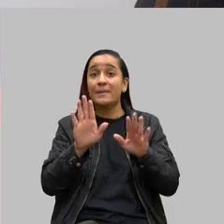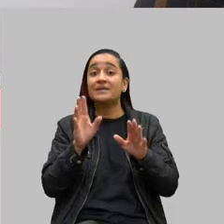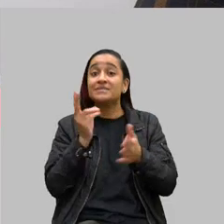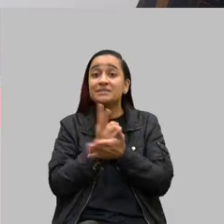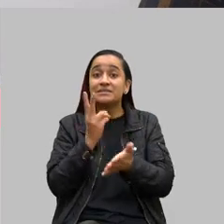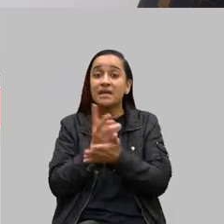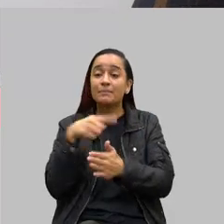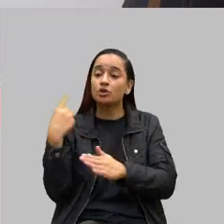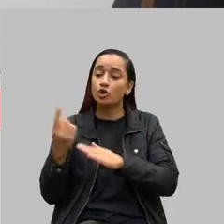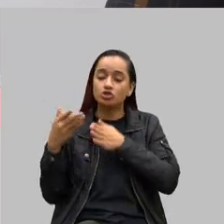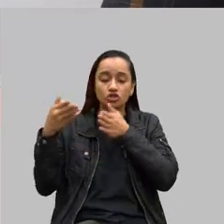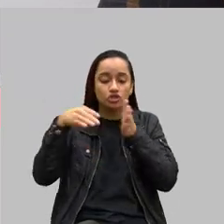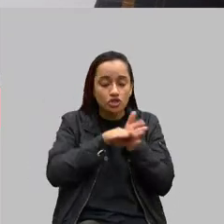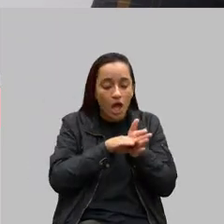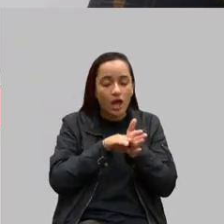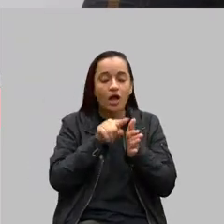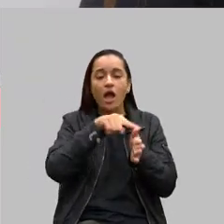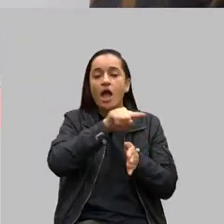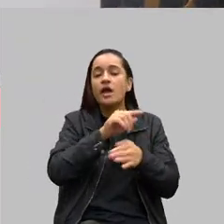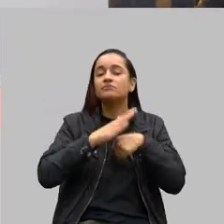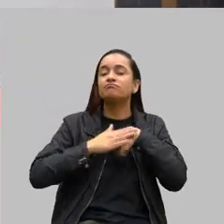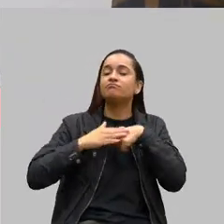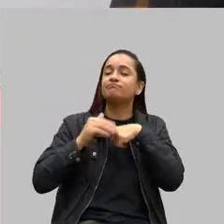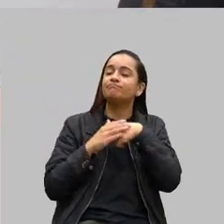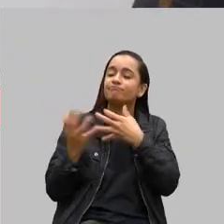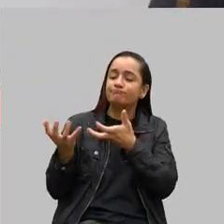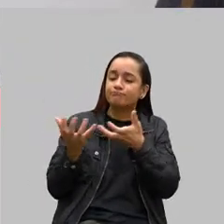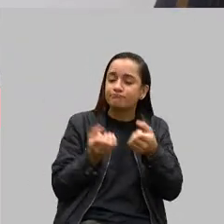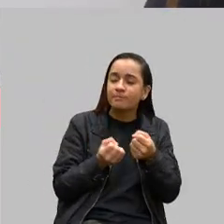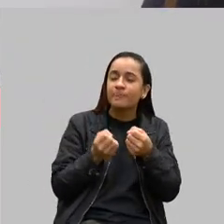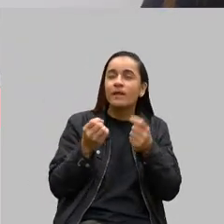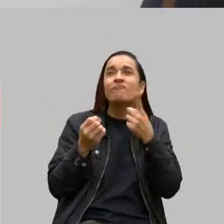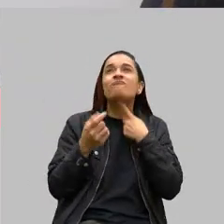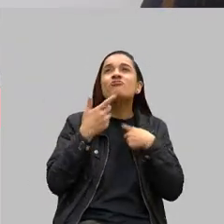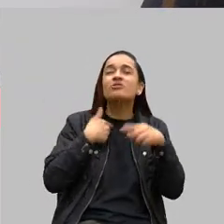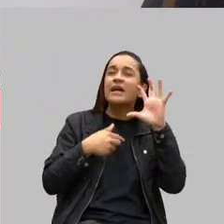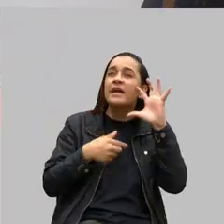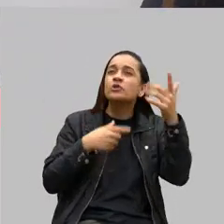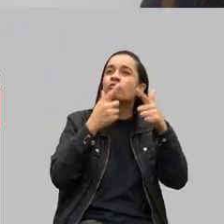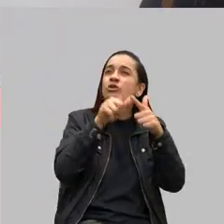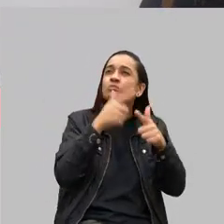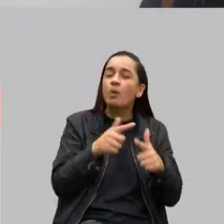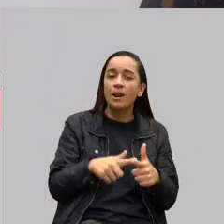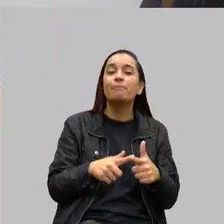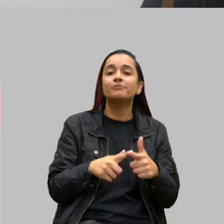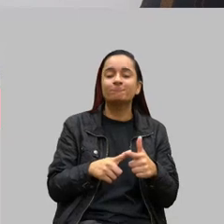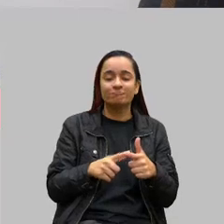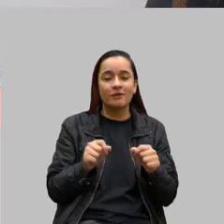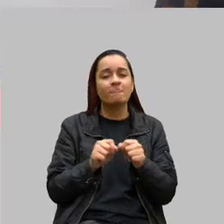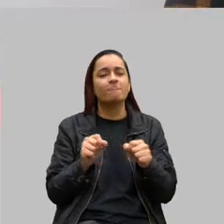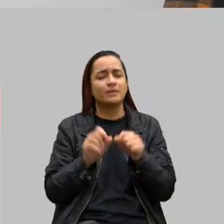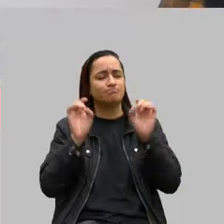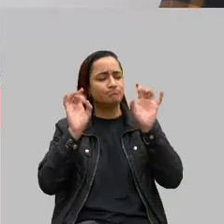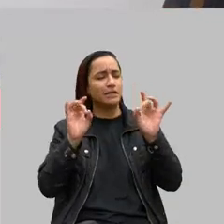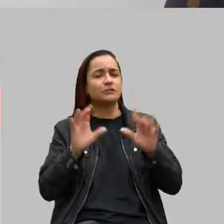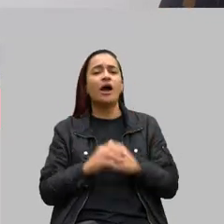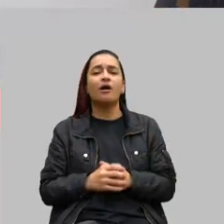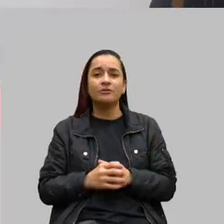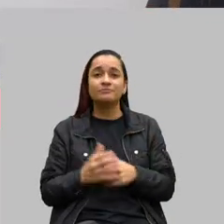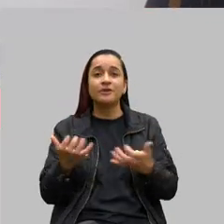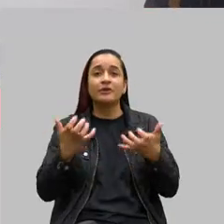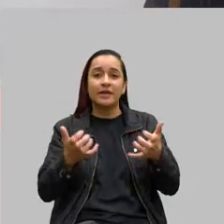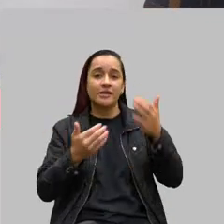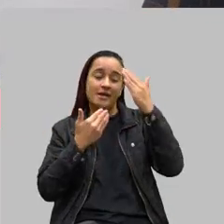acolhido a vontade que eles têm de resolver os problemas tem feito a diferença e eu queria assim agradecer